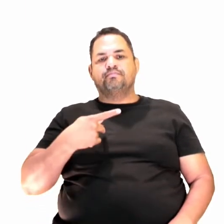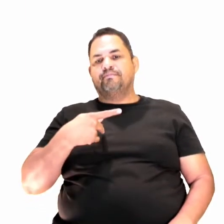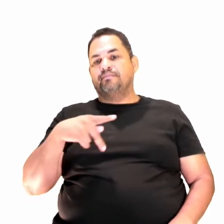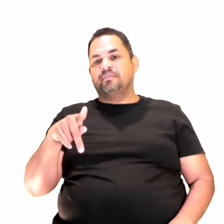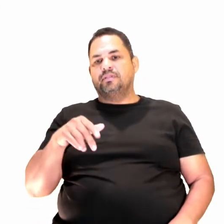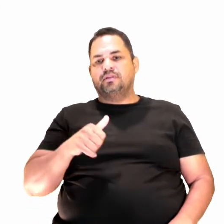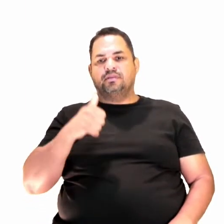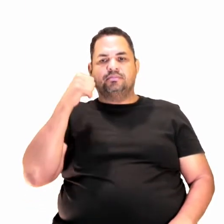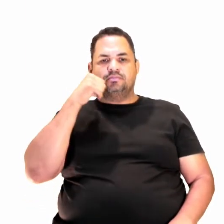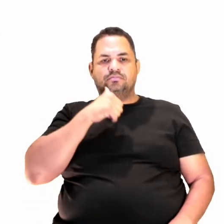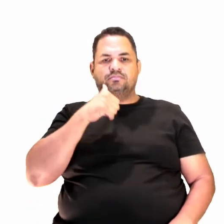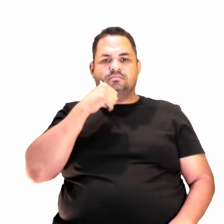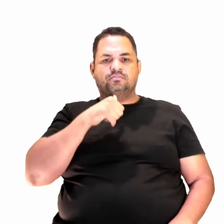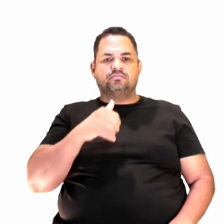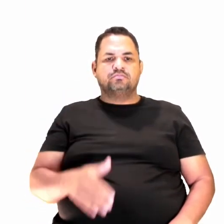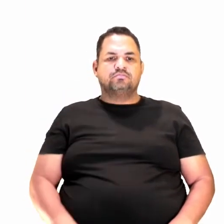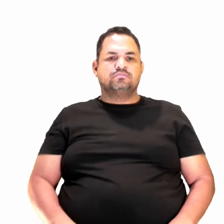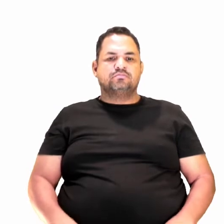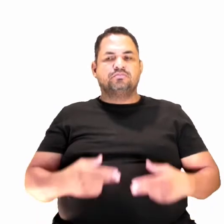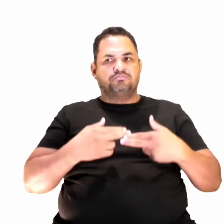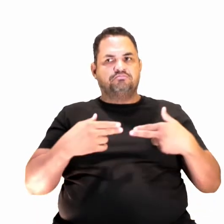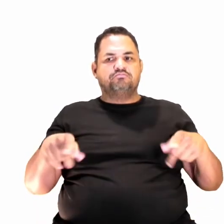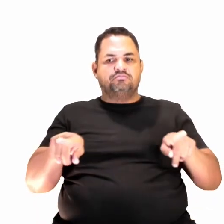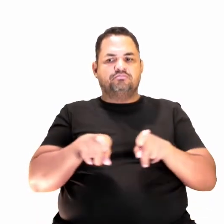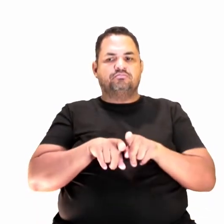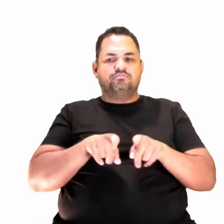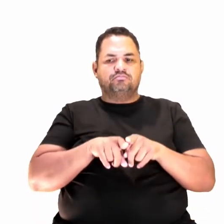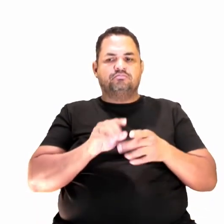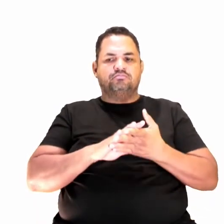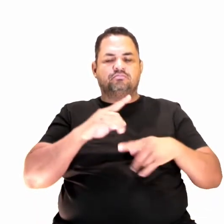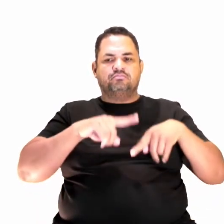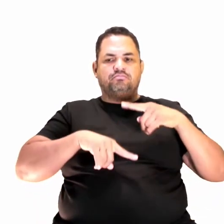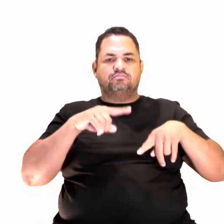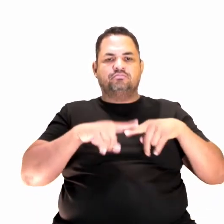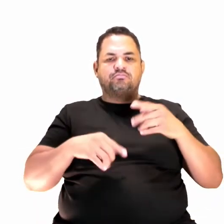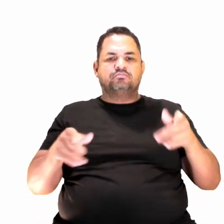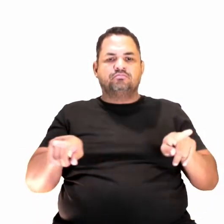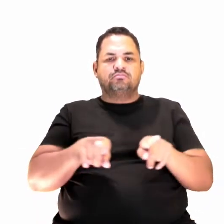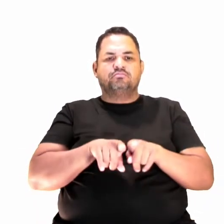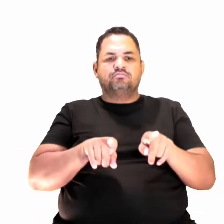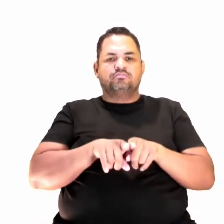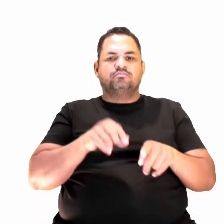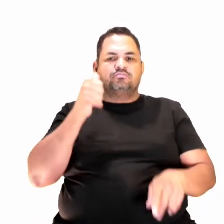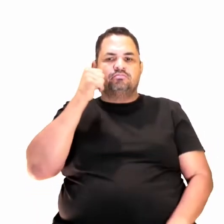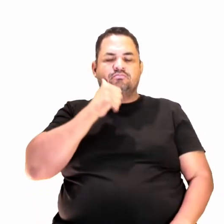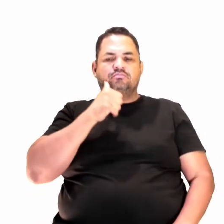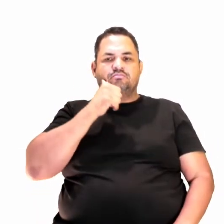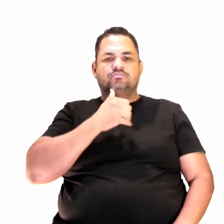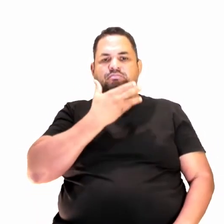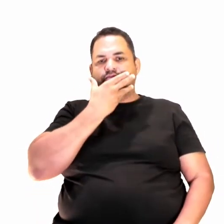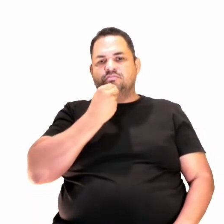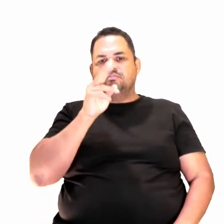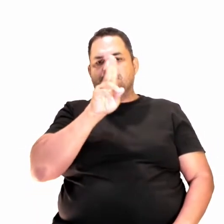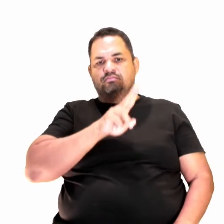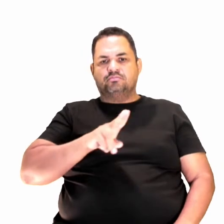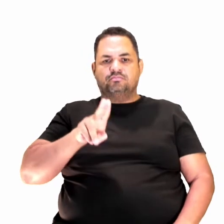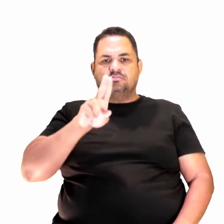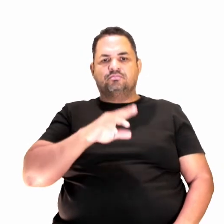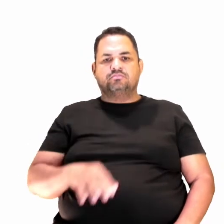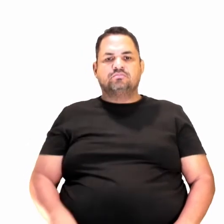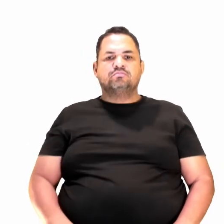né? O brown, brown eyes, não chega a ser. Ele é mais, né? Ele é mais